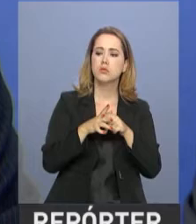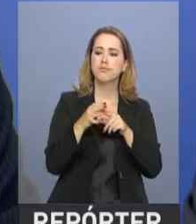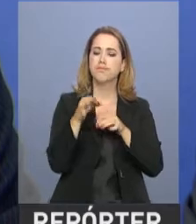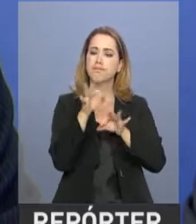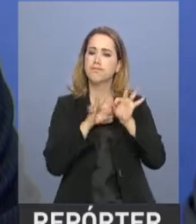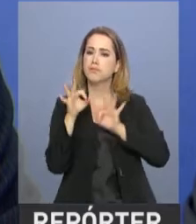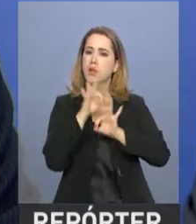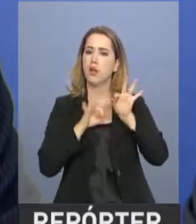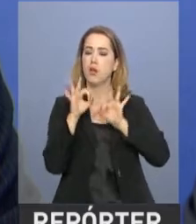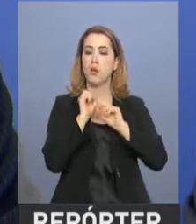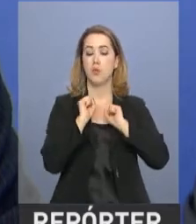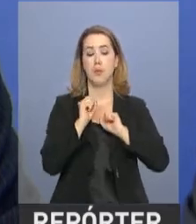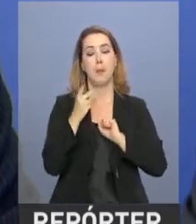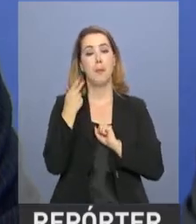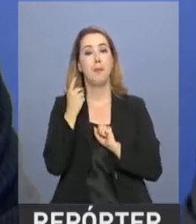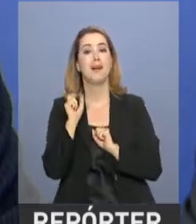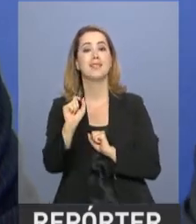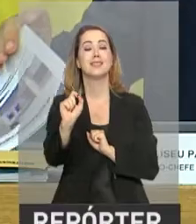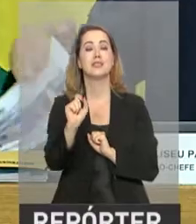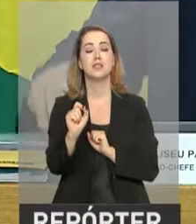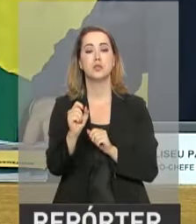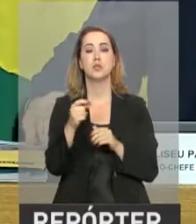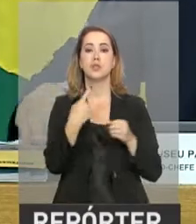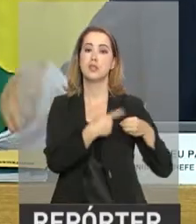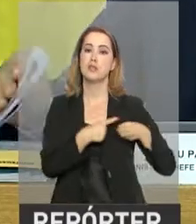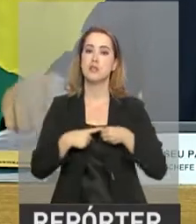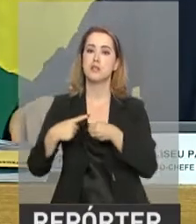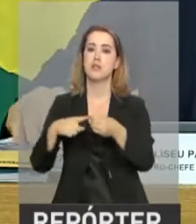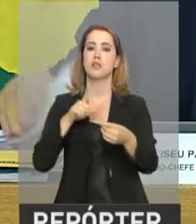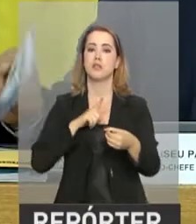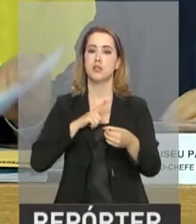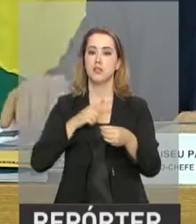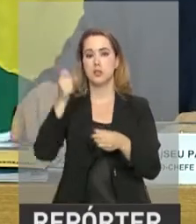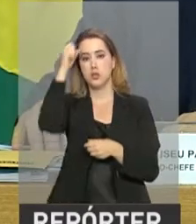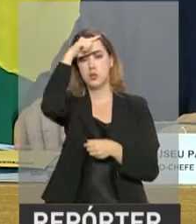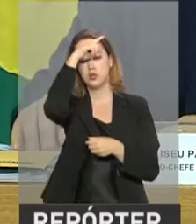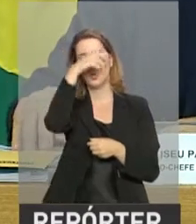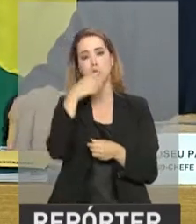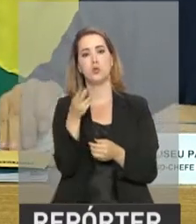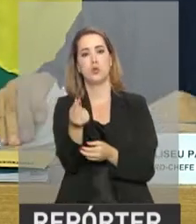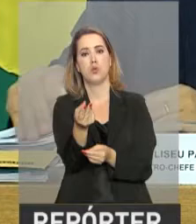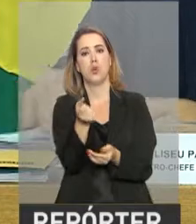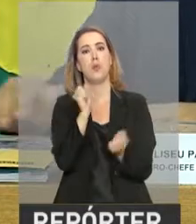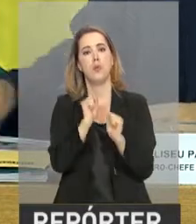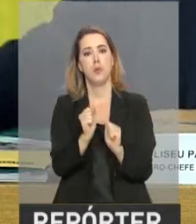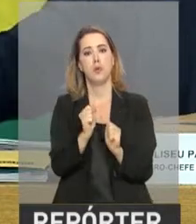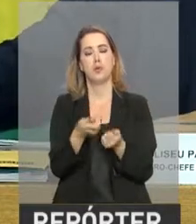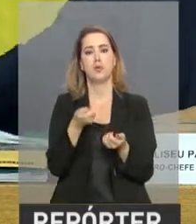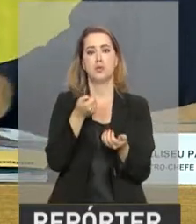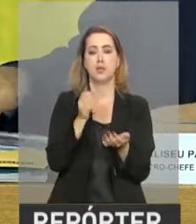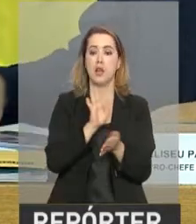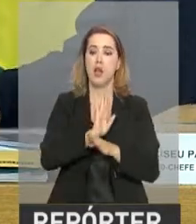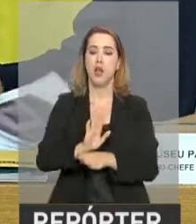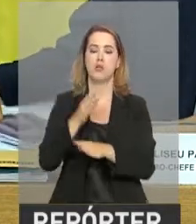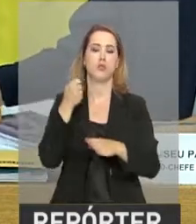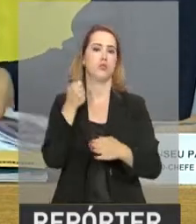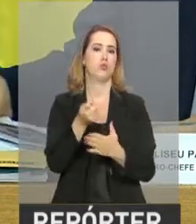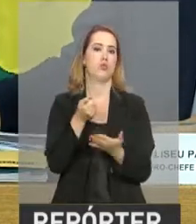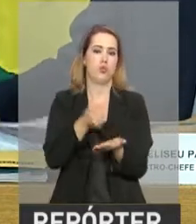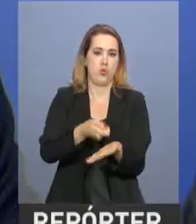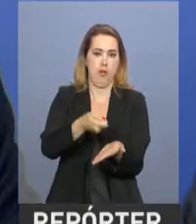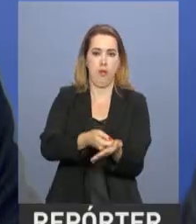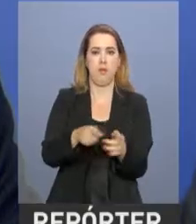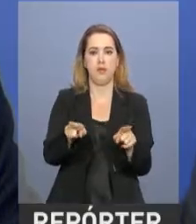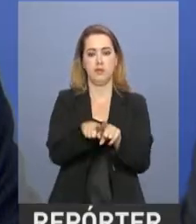projetos para que os municípios e estados em dificuldade financeira possam fazer a contrapartida para a execução dos